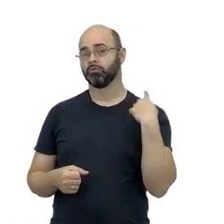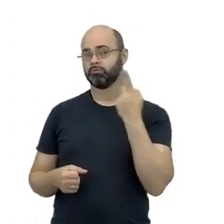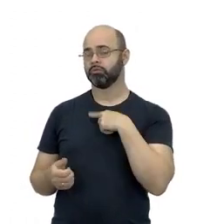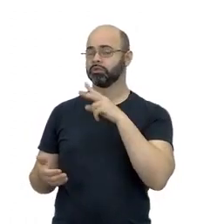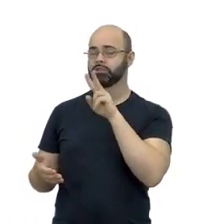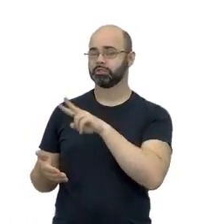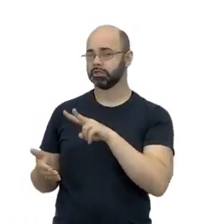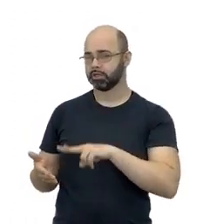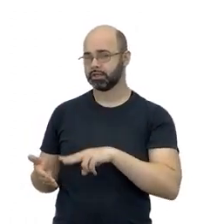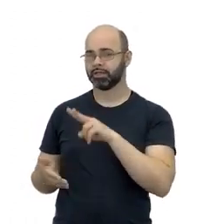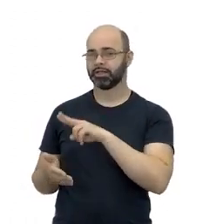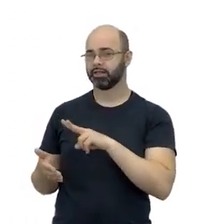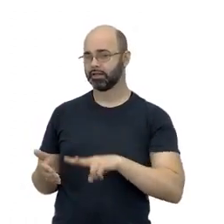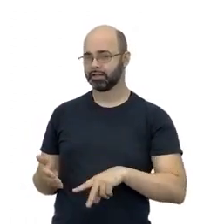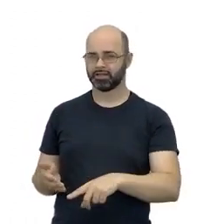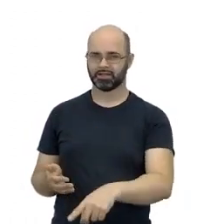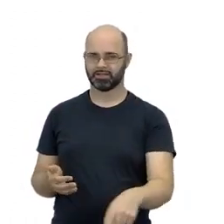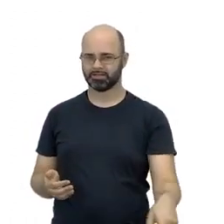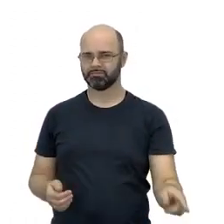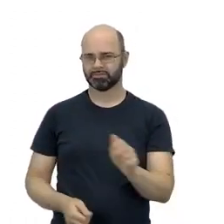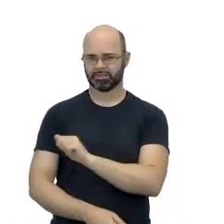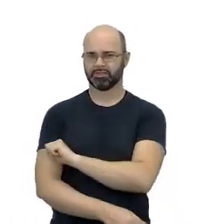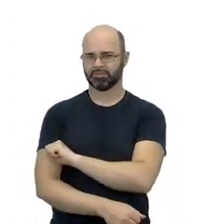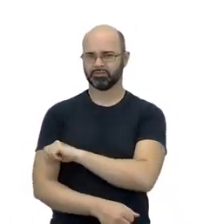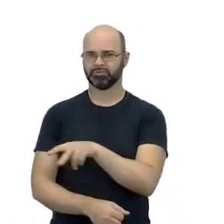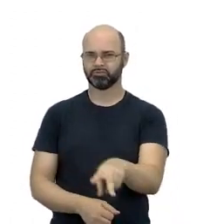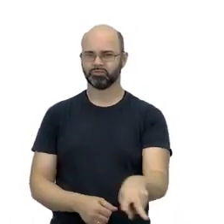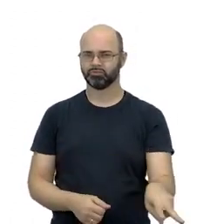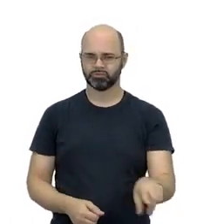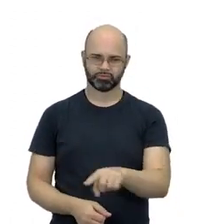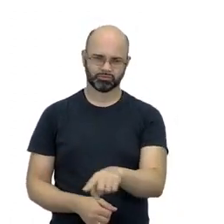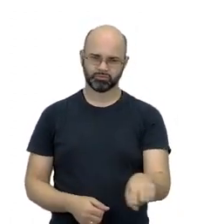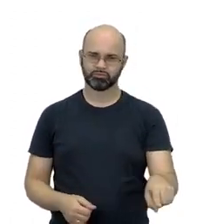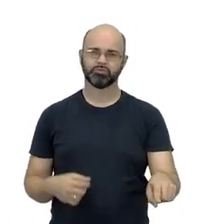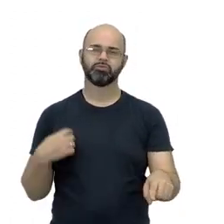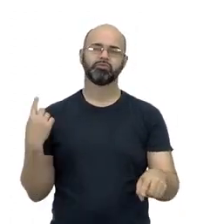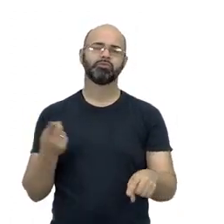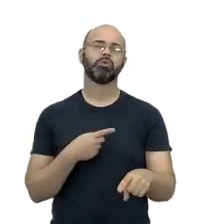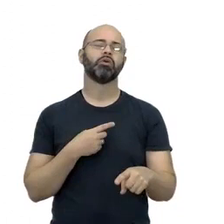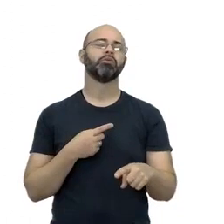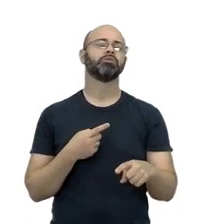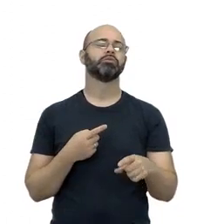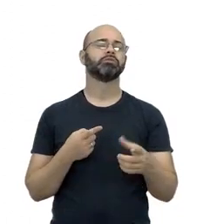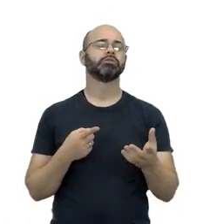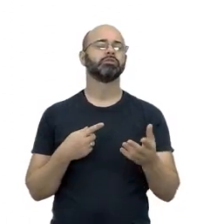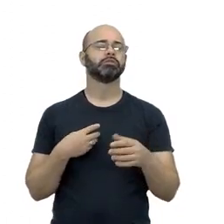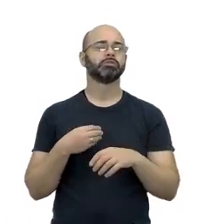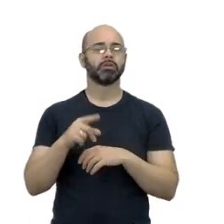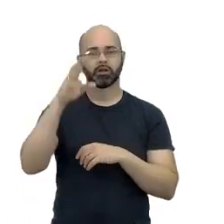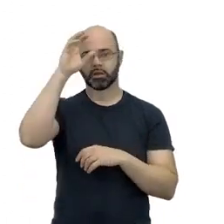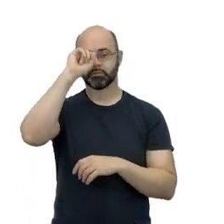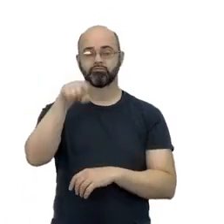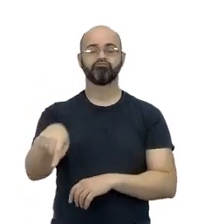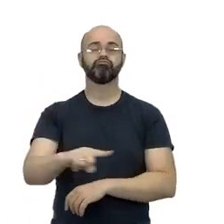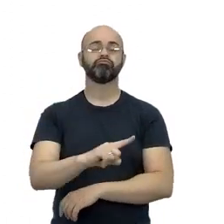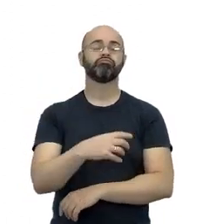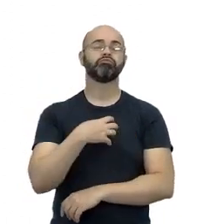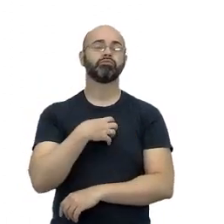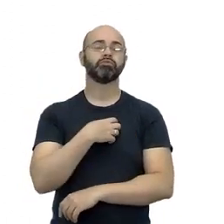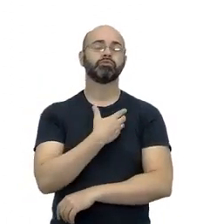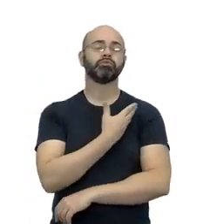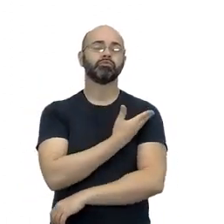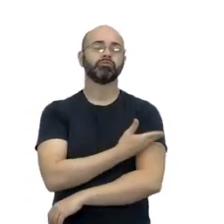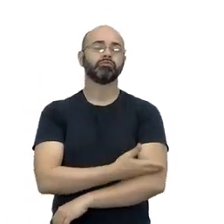estudantes, nós modelizamos comportamentos e procedimentos leitores, né? Por quê?